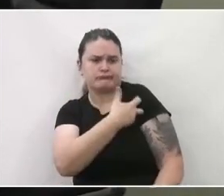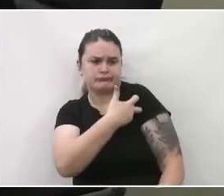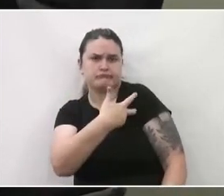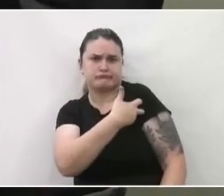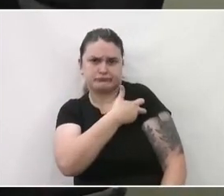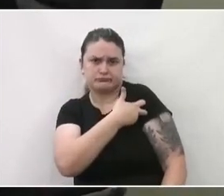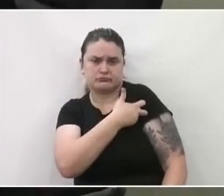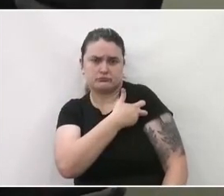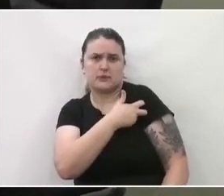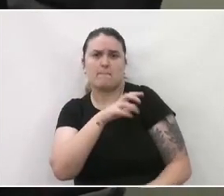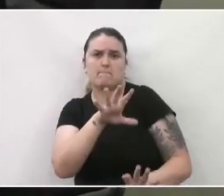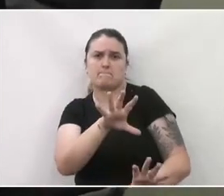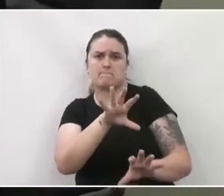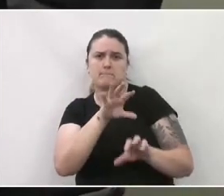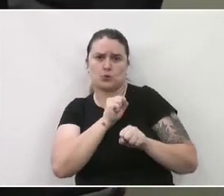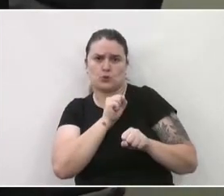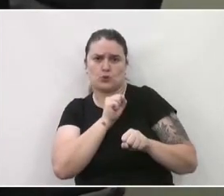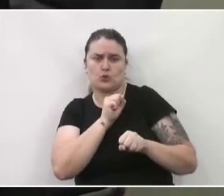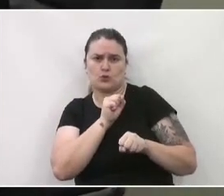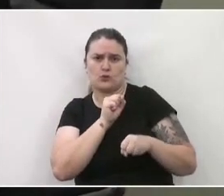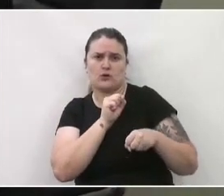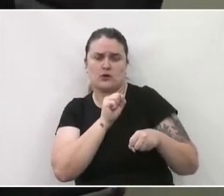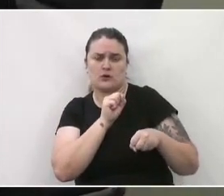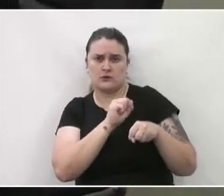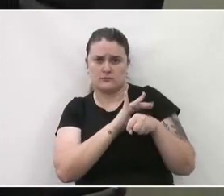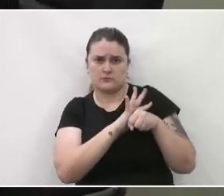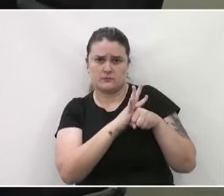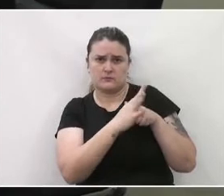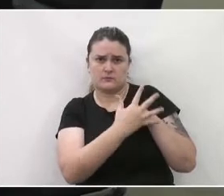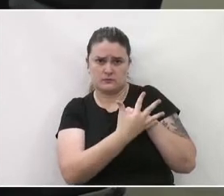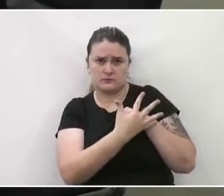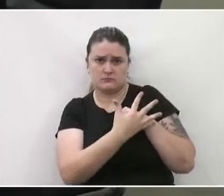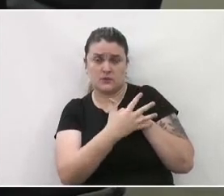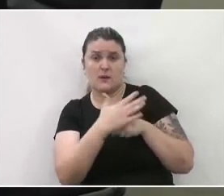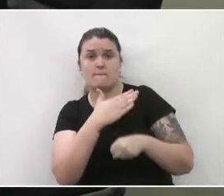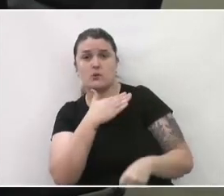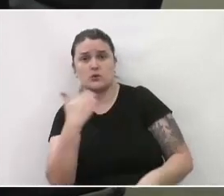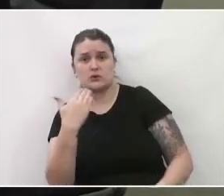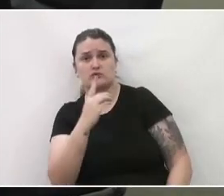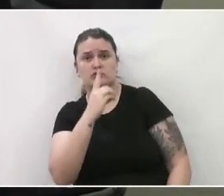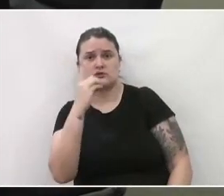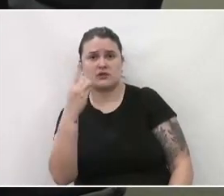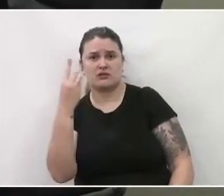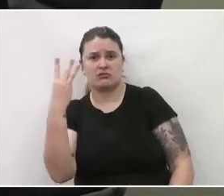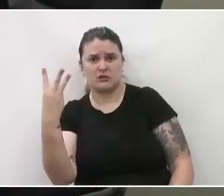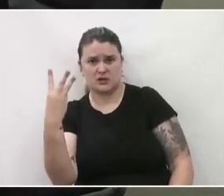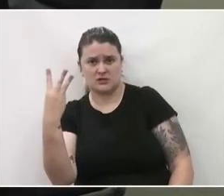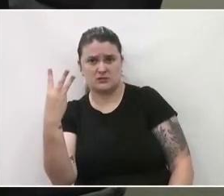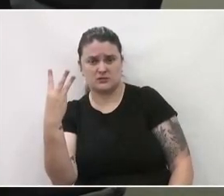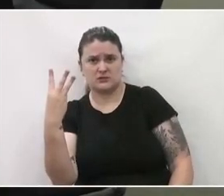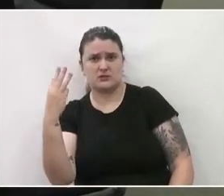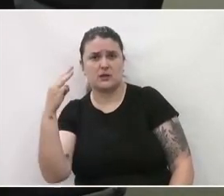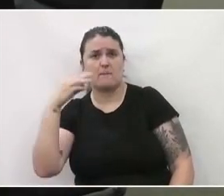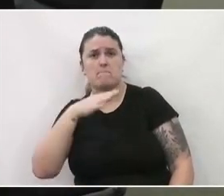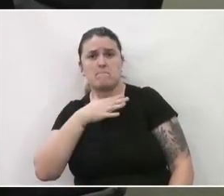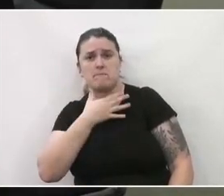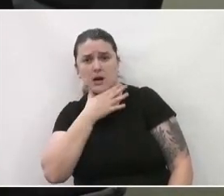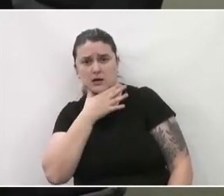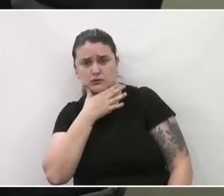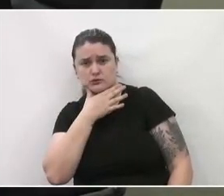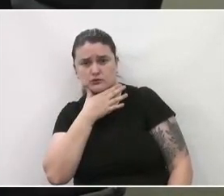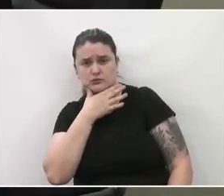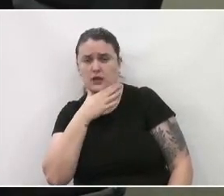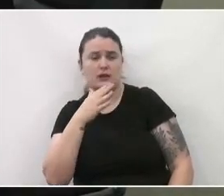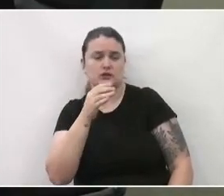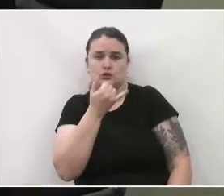tomadas, ele contraiu a coronavírus e faleceu no dia 3 de março agora,